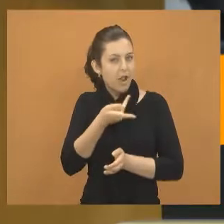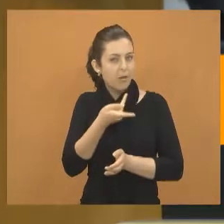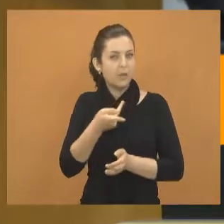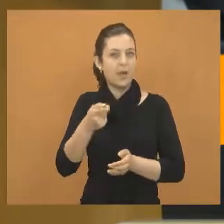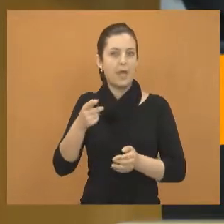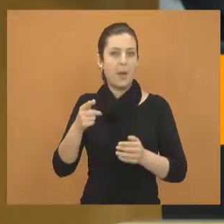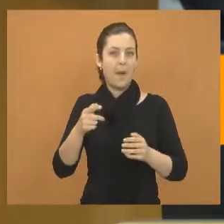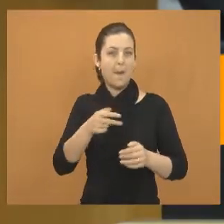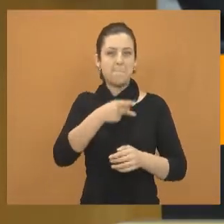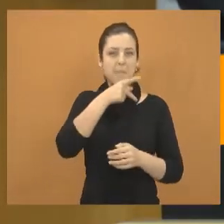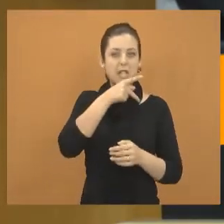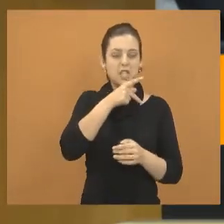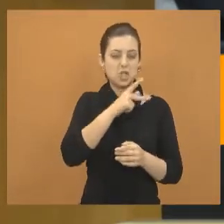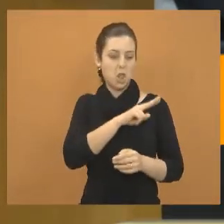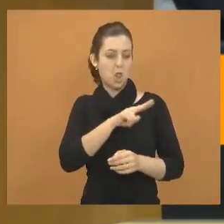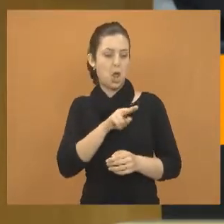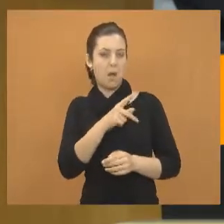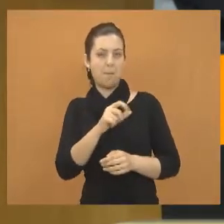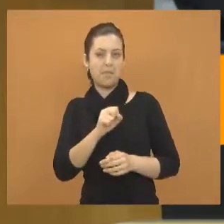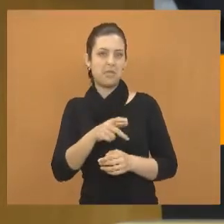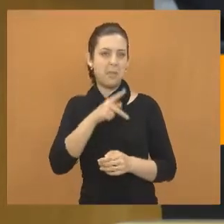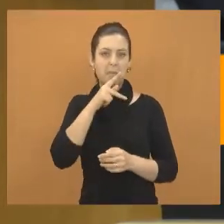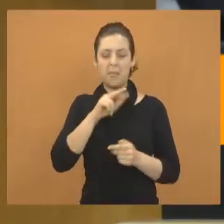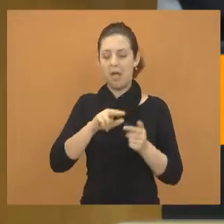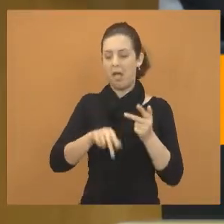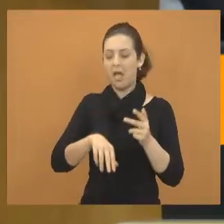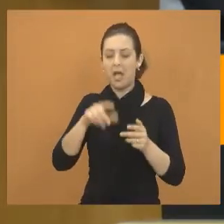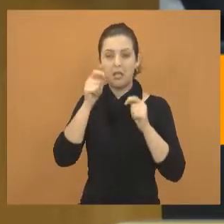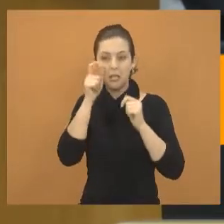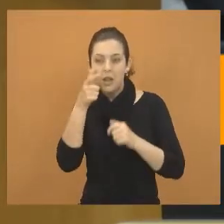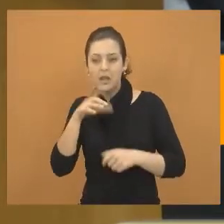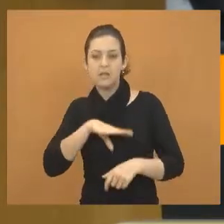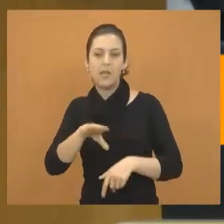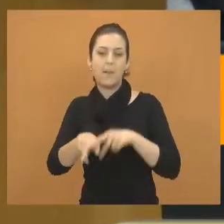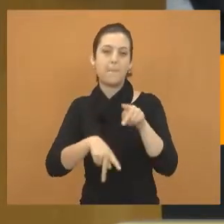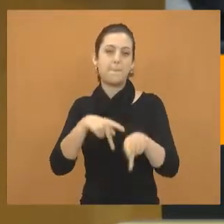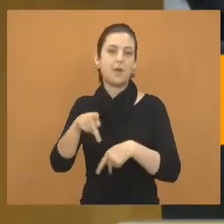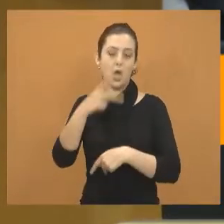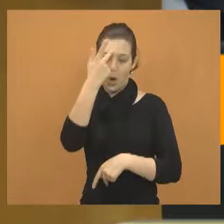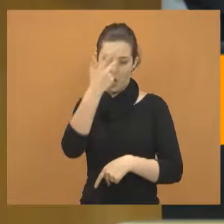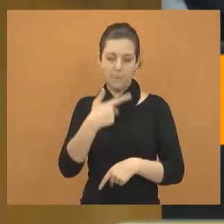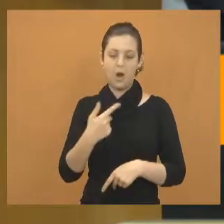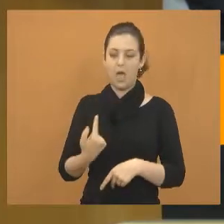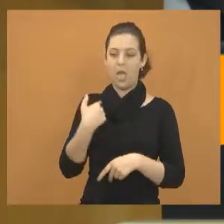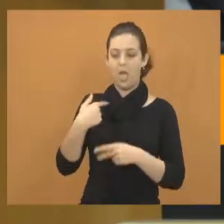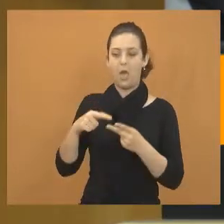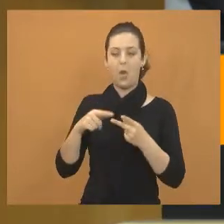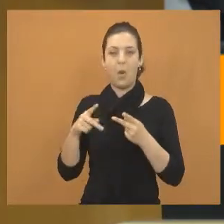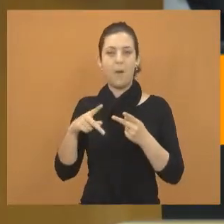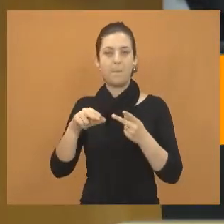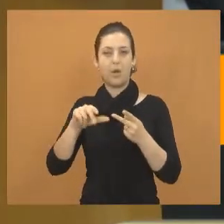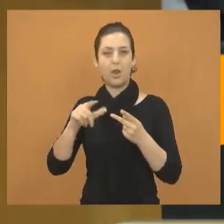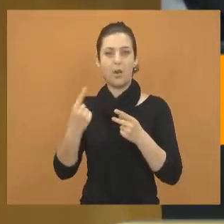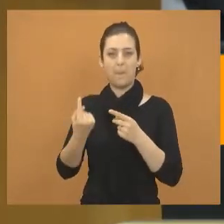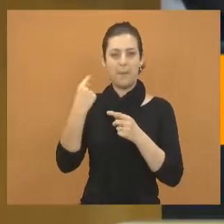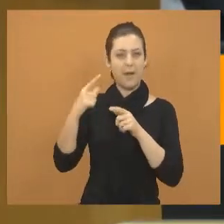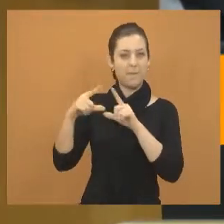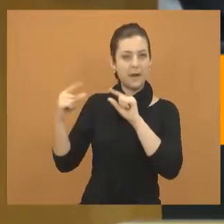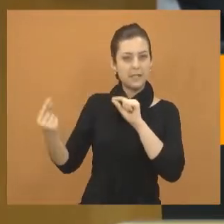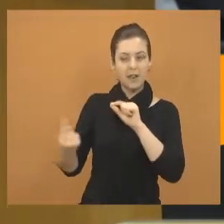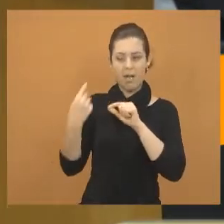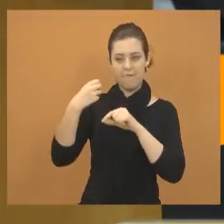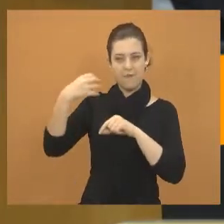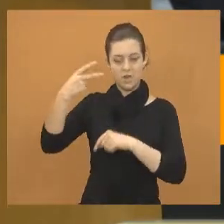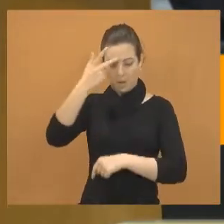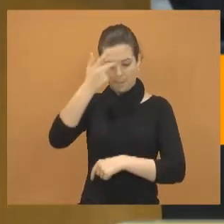das bandeiras partidárias estaria o interesse da cidade. A gente, com recursos próprios, foi eu, Paulinho, o Abner para Brasília, o